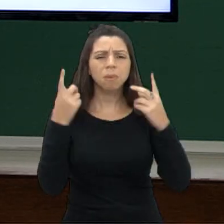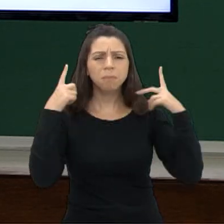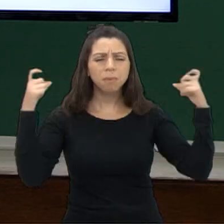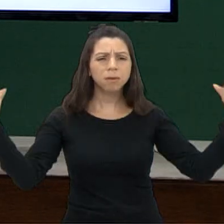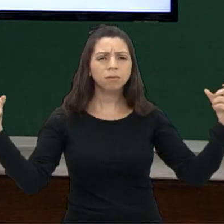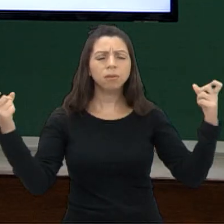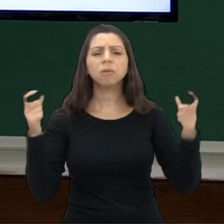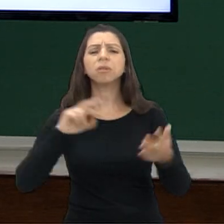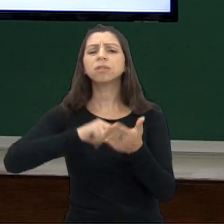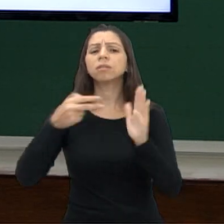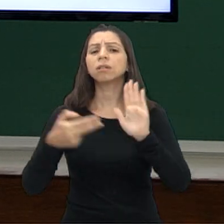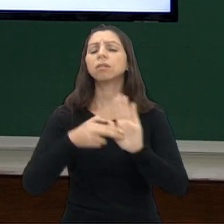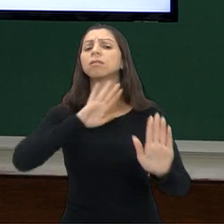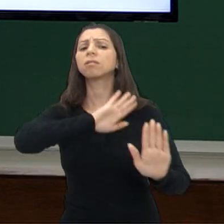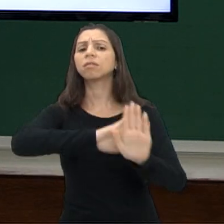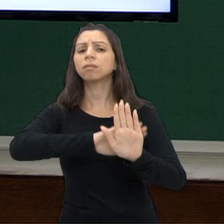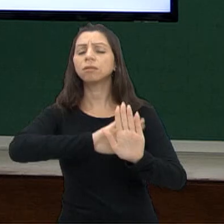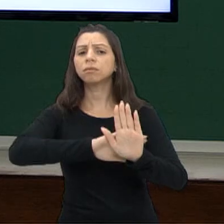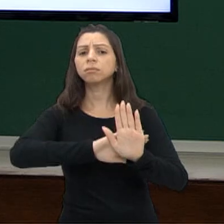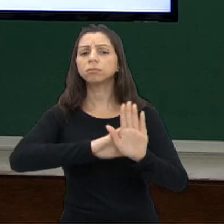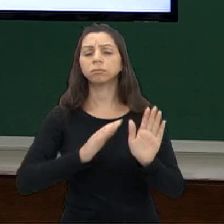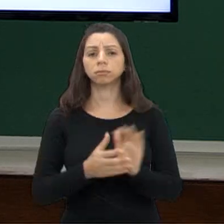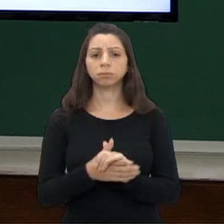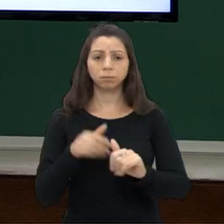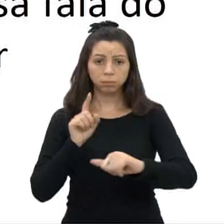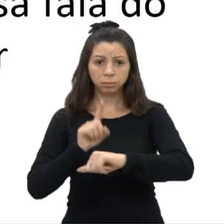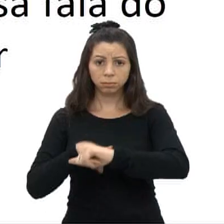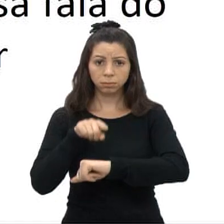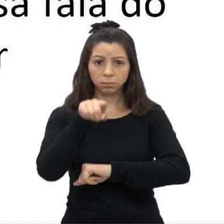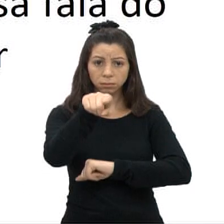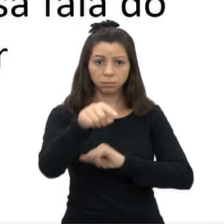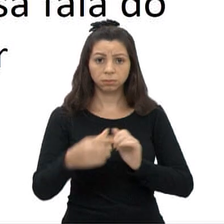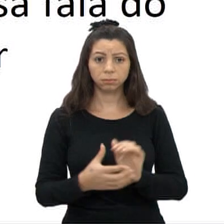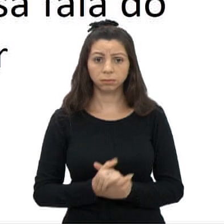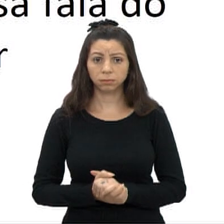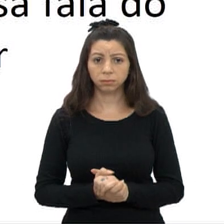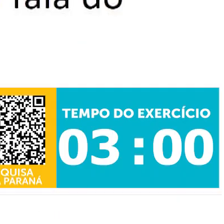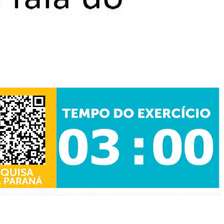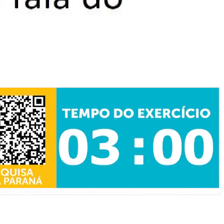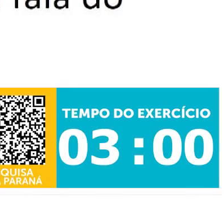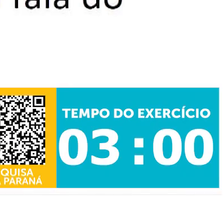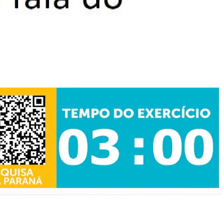essa? Qual o sentido dessa fala do pai? Tempo para você.